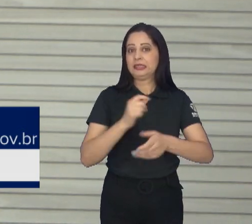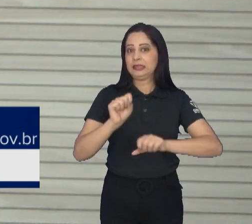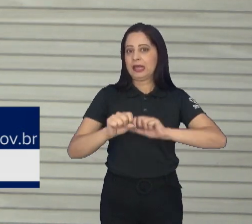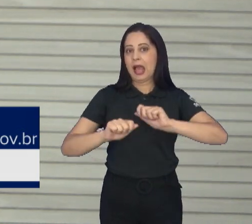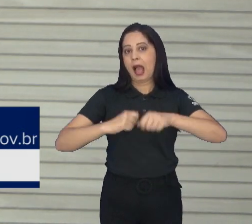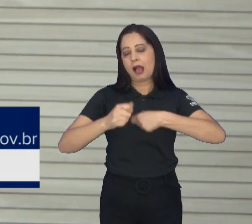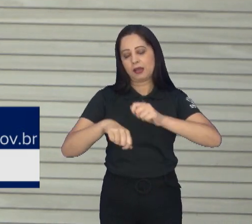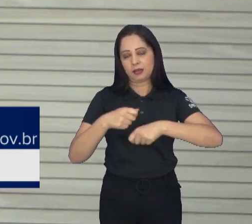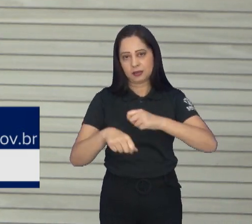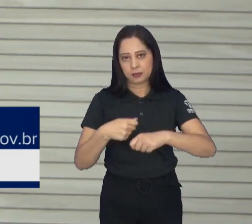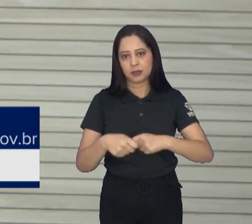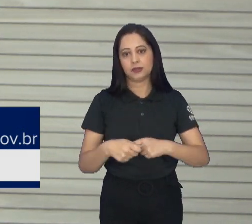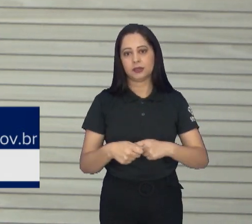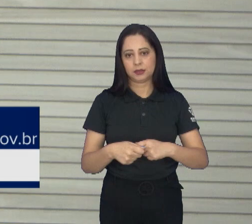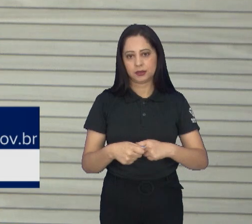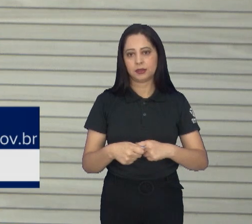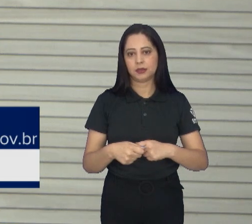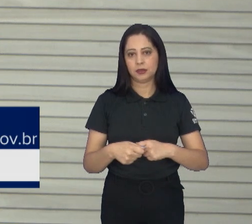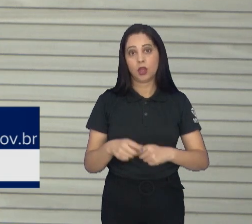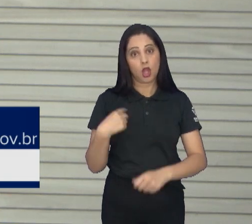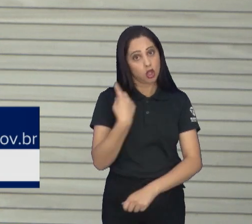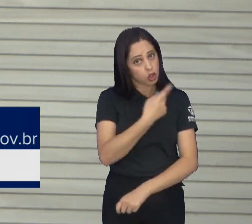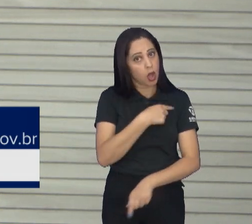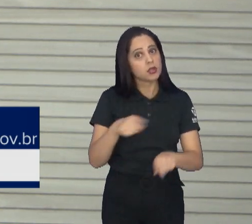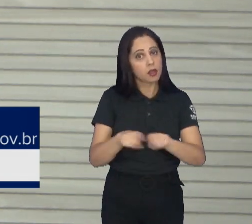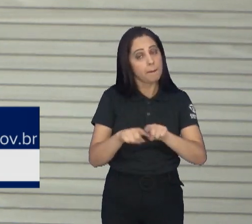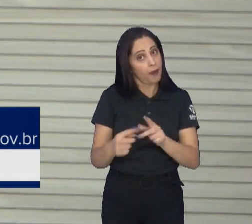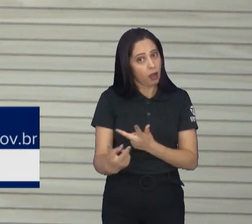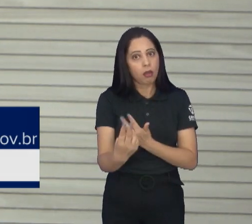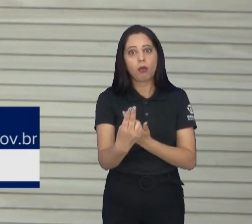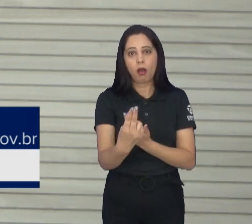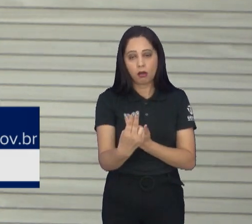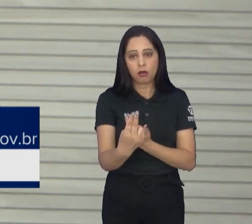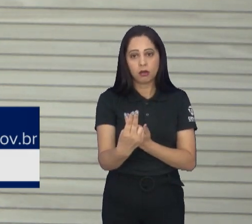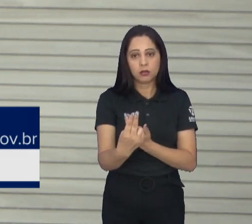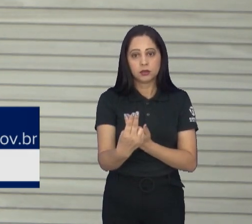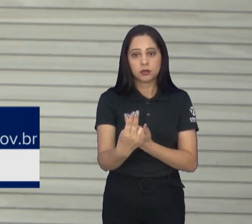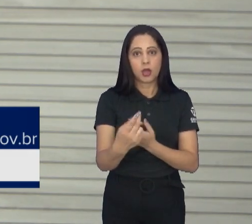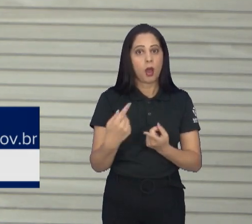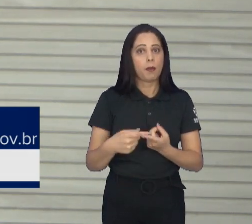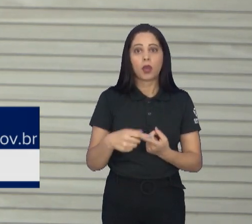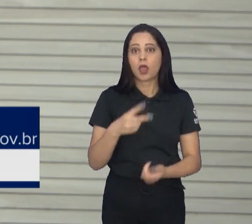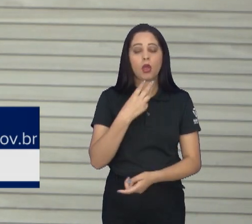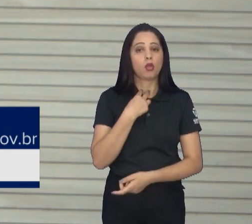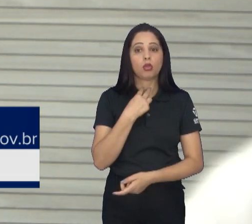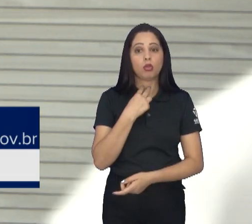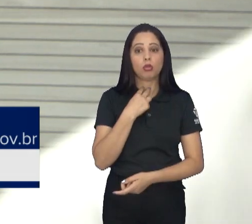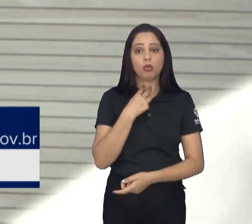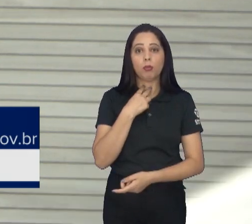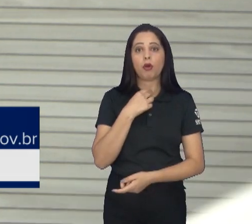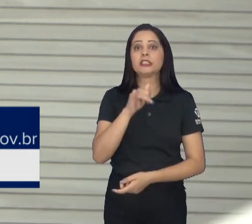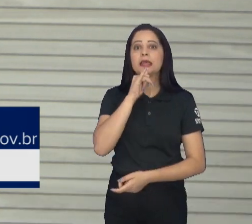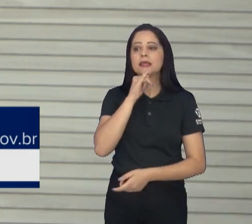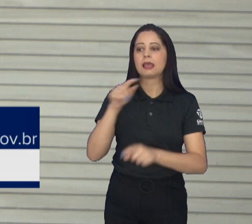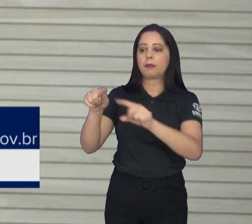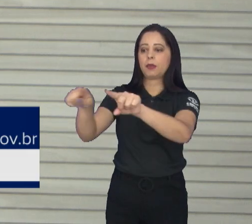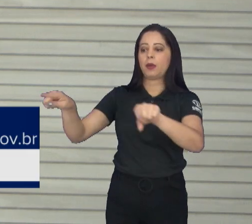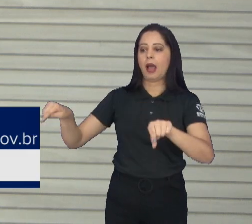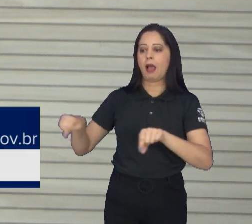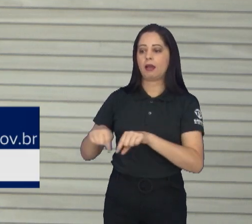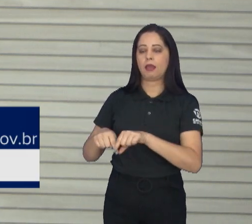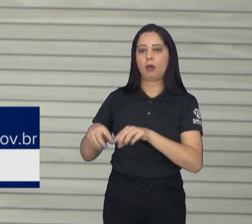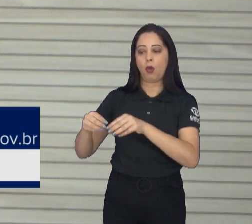Em tese aqui também, até nós, vereadores, porque não se pode indenizar uma área pública. Não se